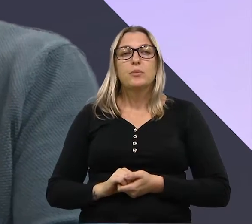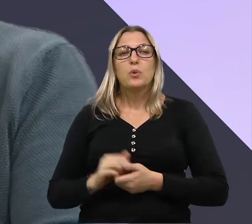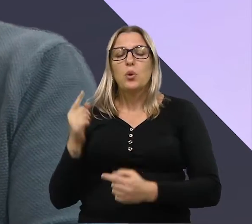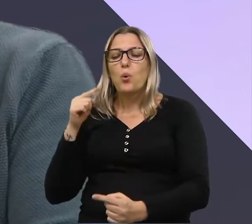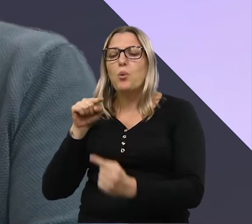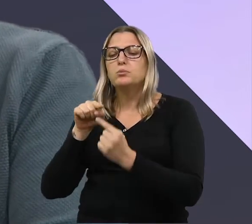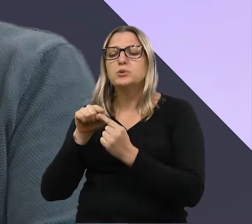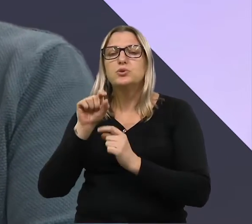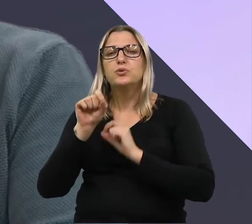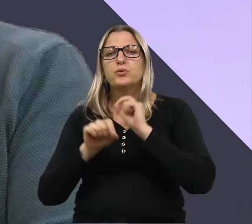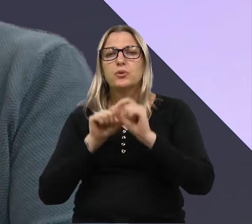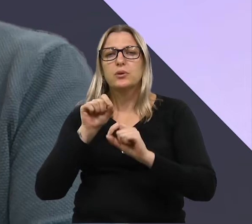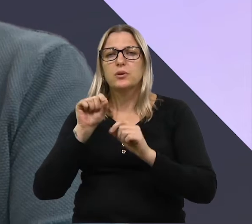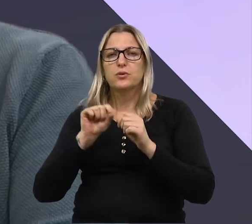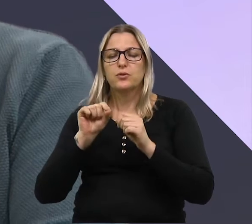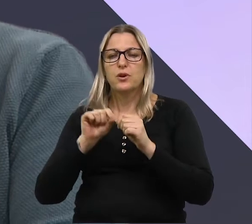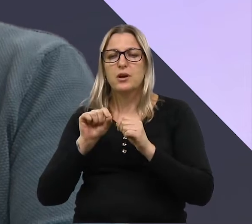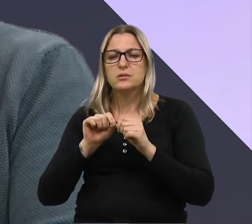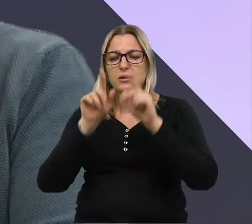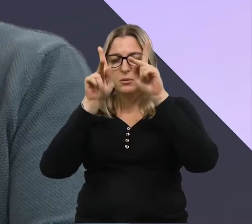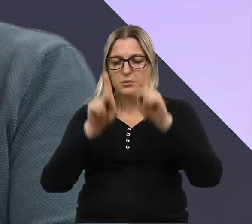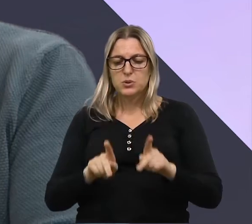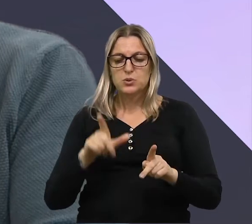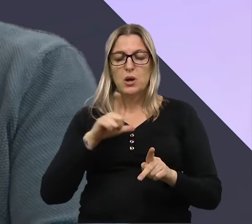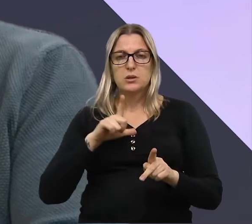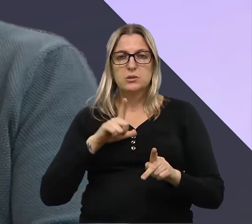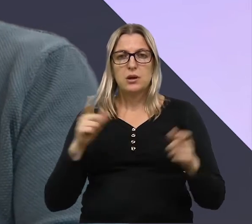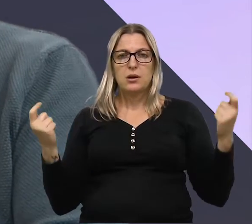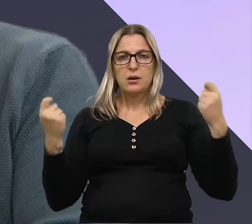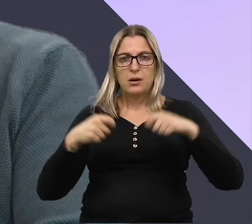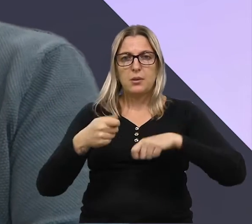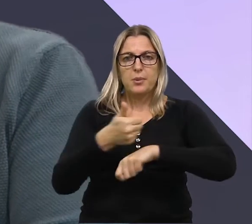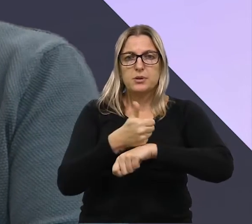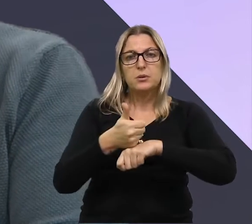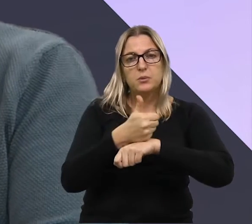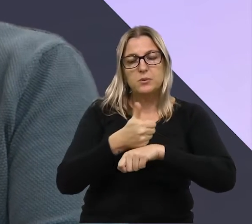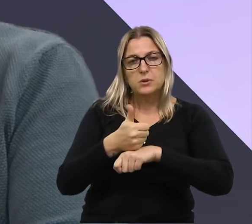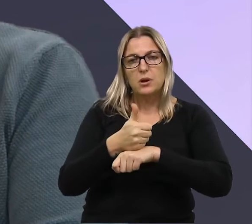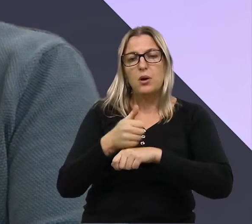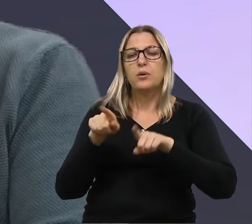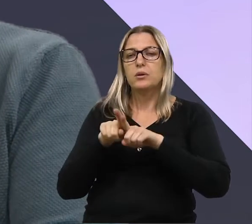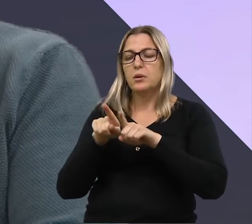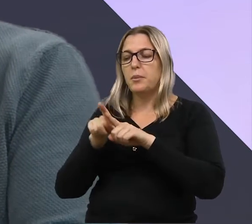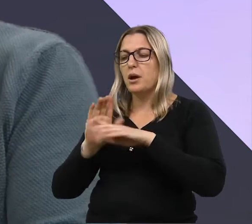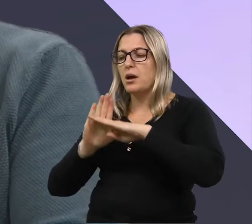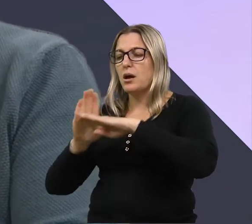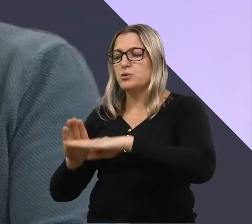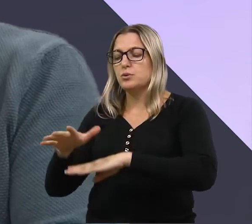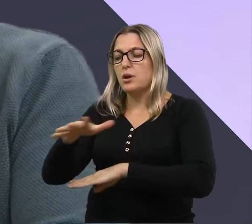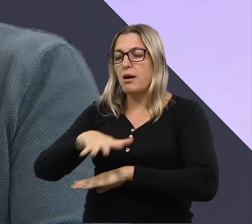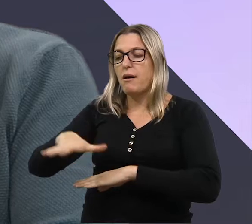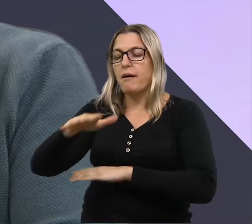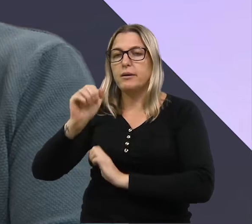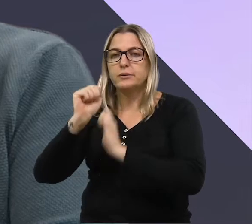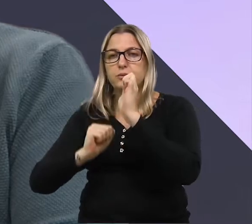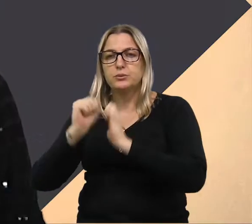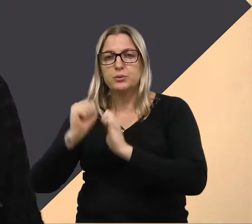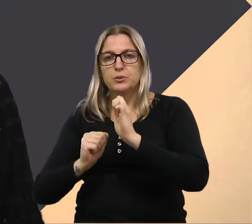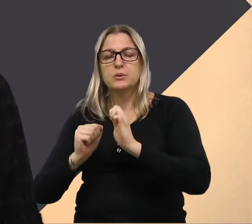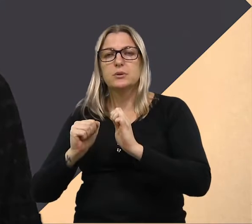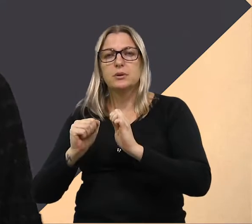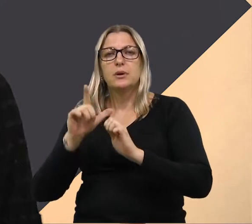Emprego intuito único de fazer com que essas pessoas sejam qualificadas e que a gente possa auxiliar o setor vai preencher essas vagas